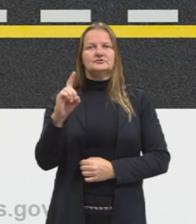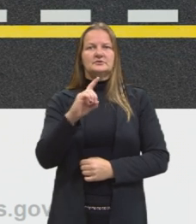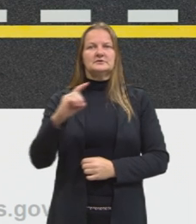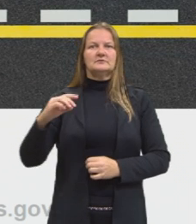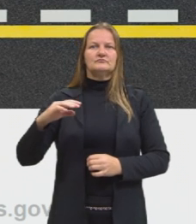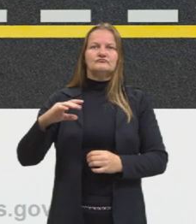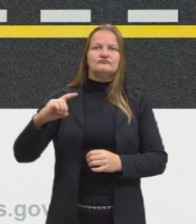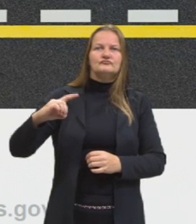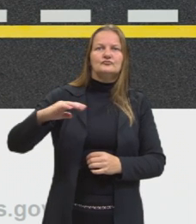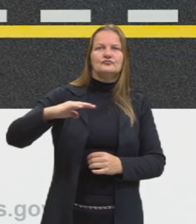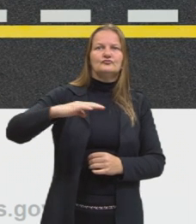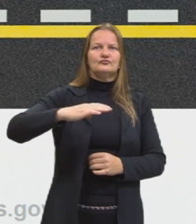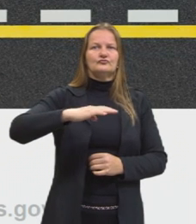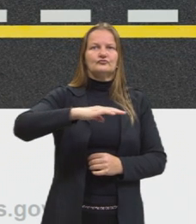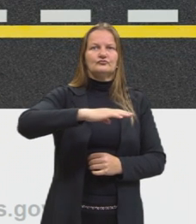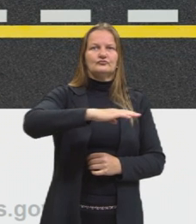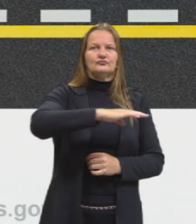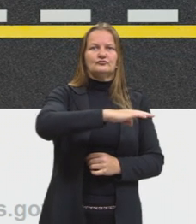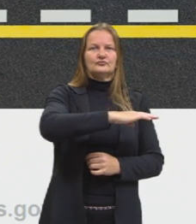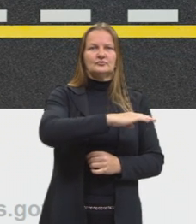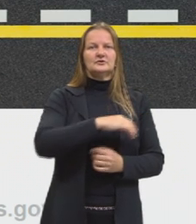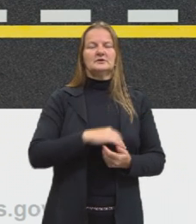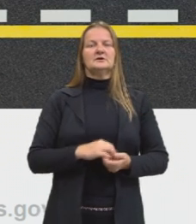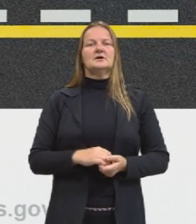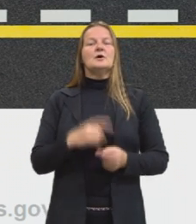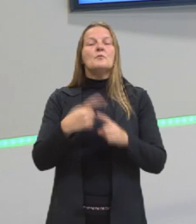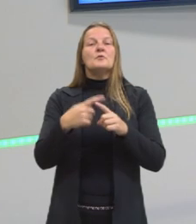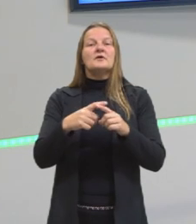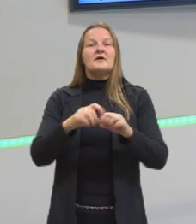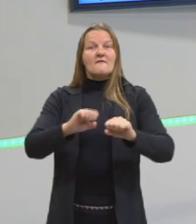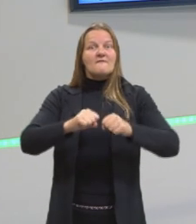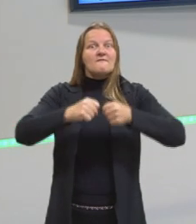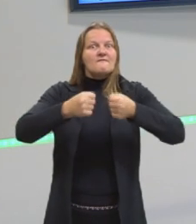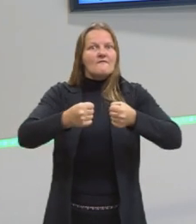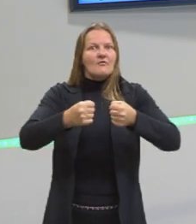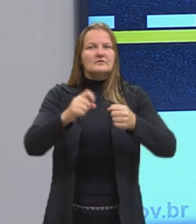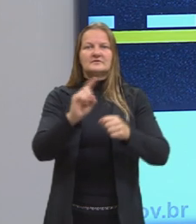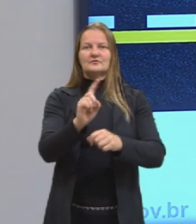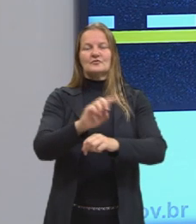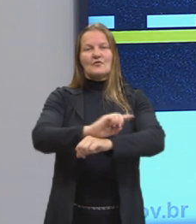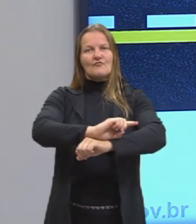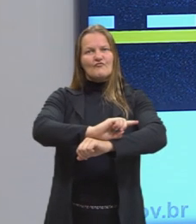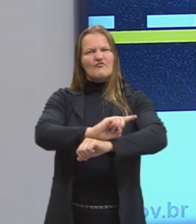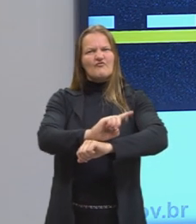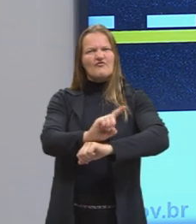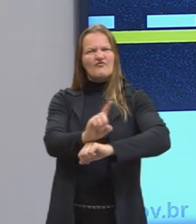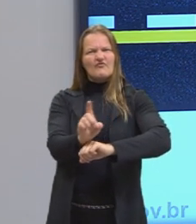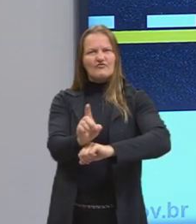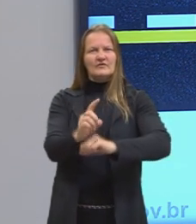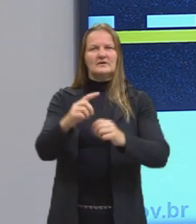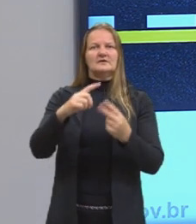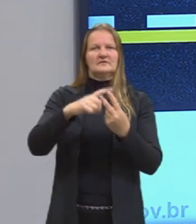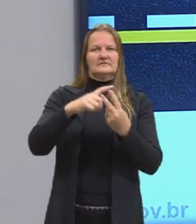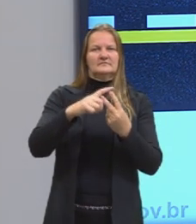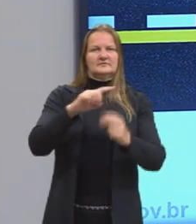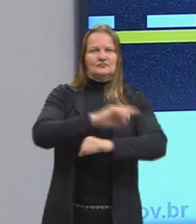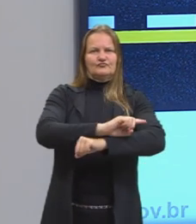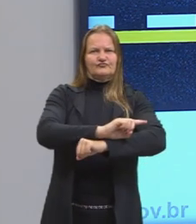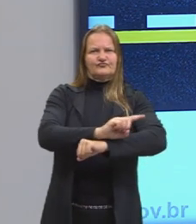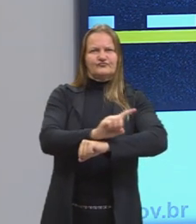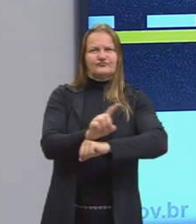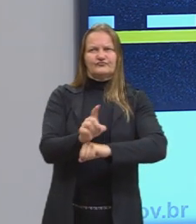gente tem a velocidade né dele apontando para a direita Lembrando que não é uma força é um vetor velocidade esse vizinho aqui tá